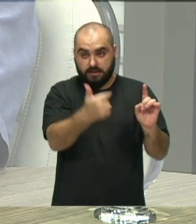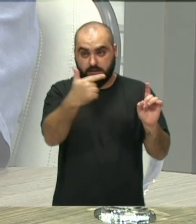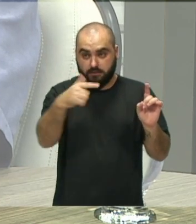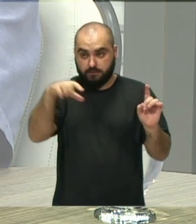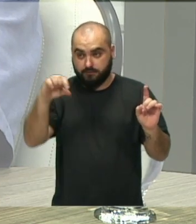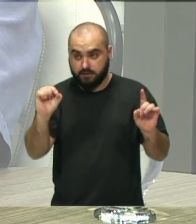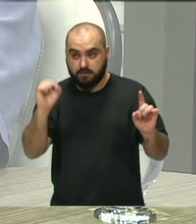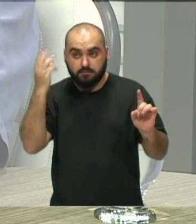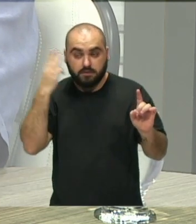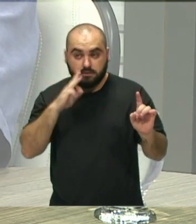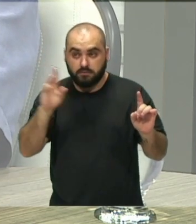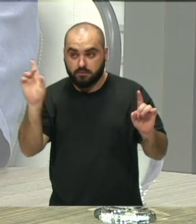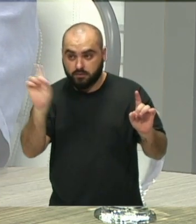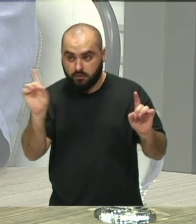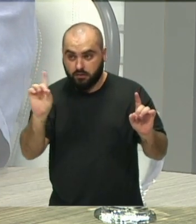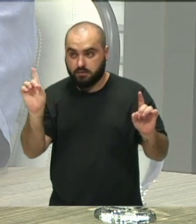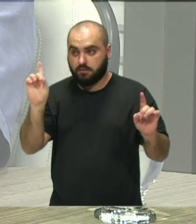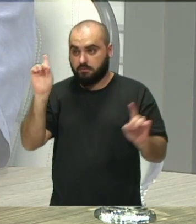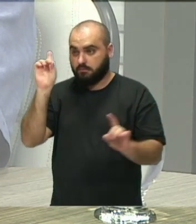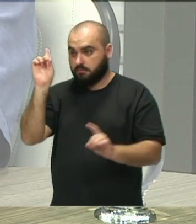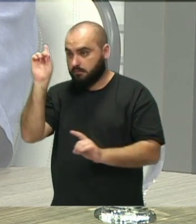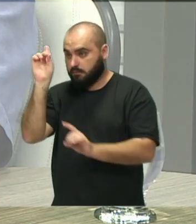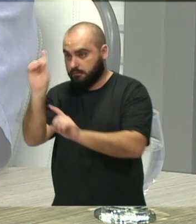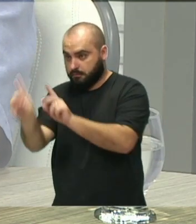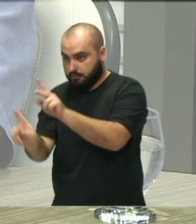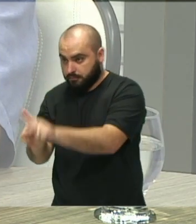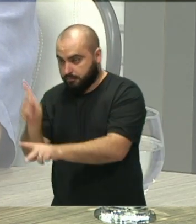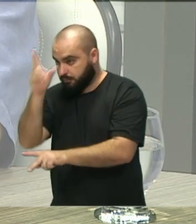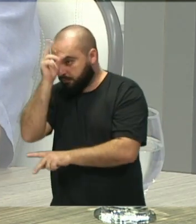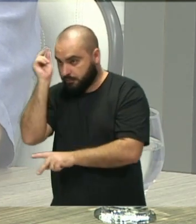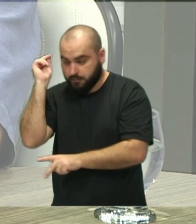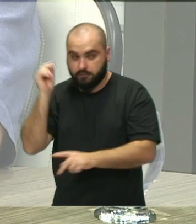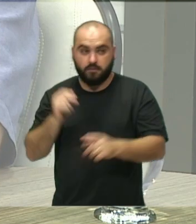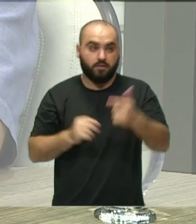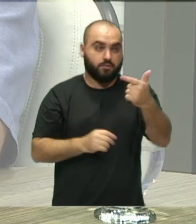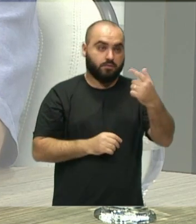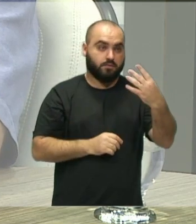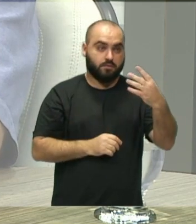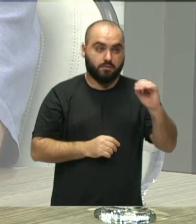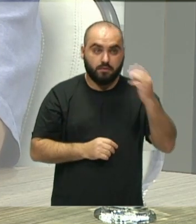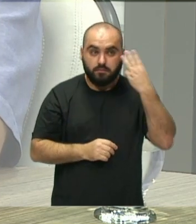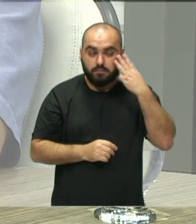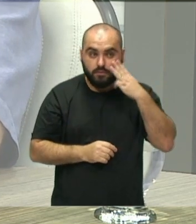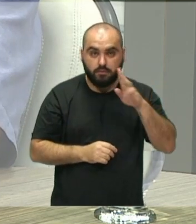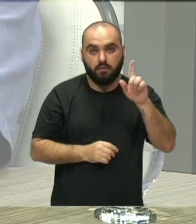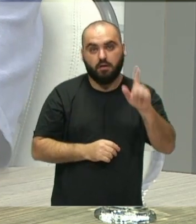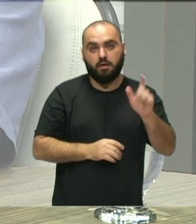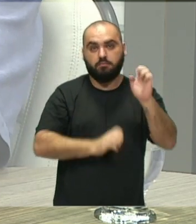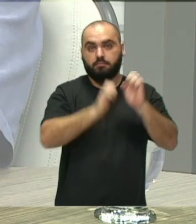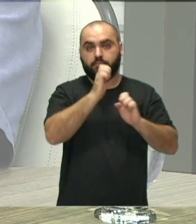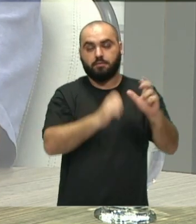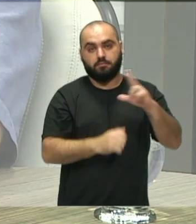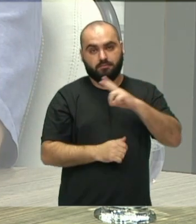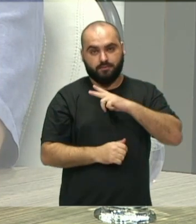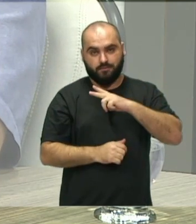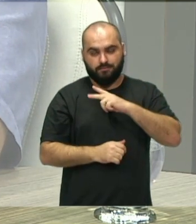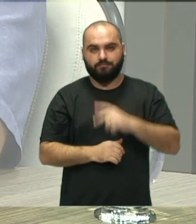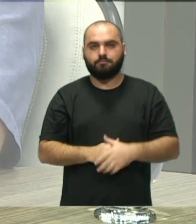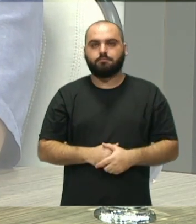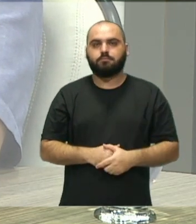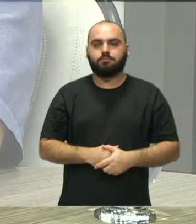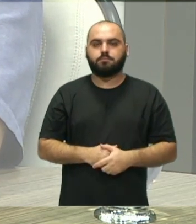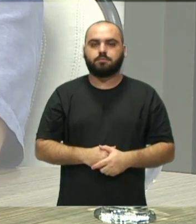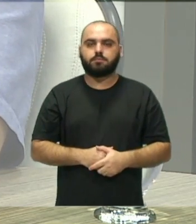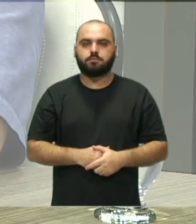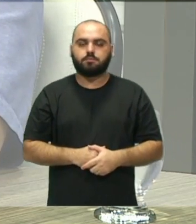de dólares de aporte público e 240 milhões de dólares da iniciativa privada. Quando a gente fala nesses números, ele se